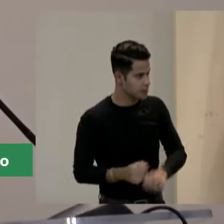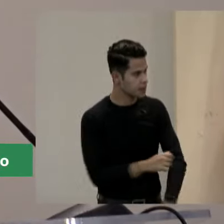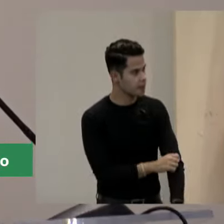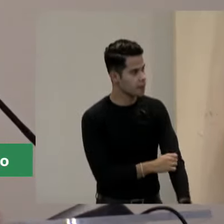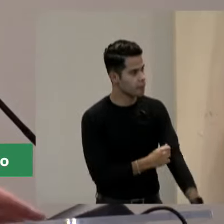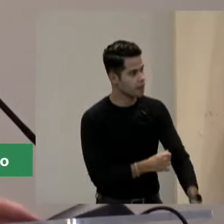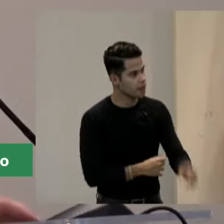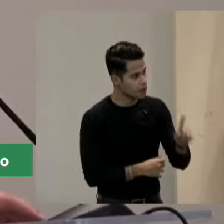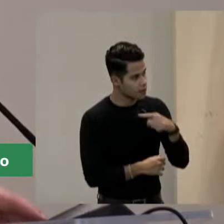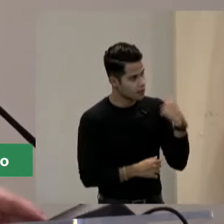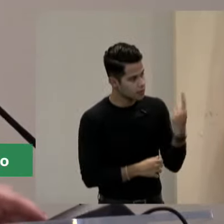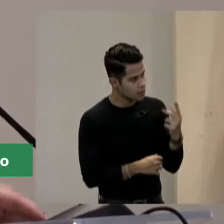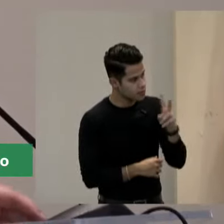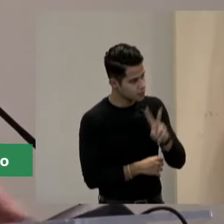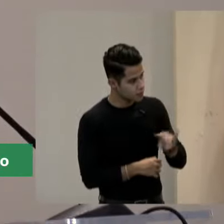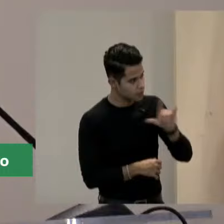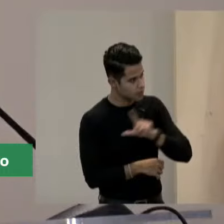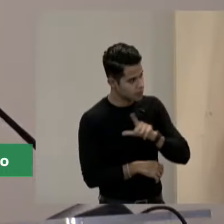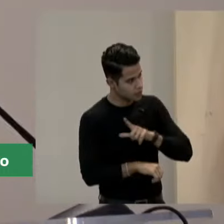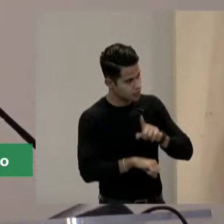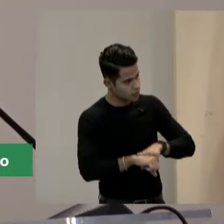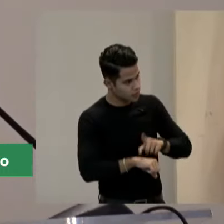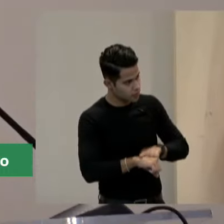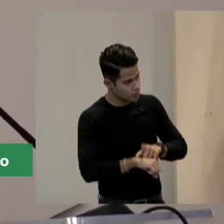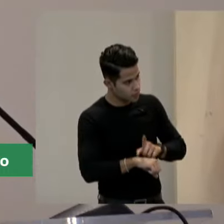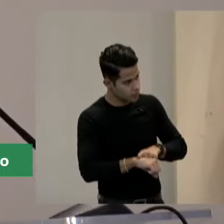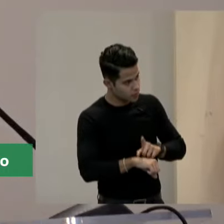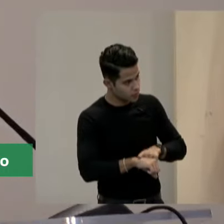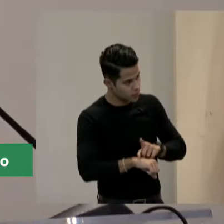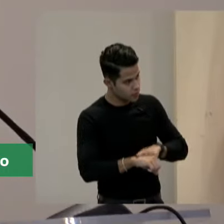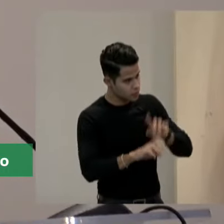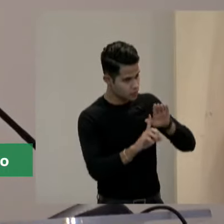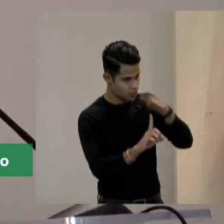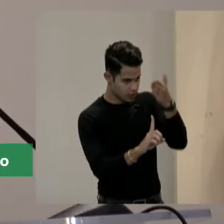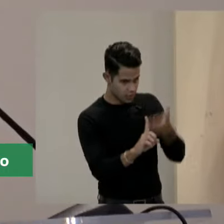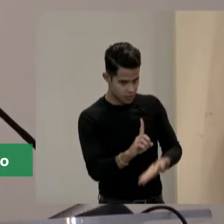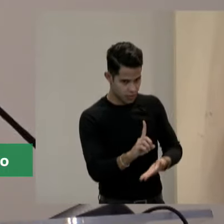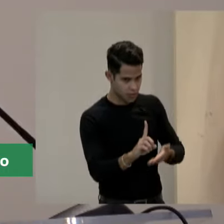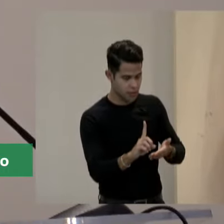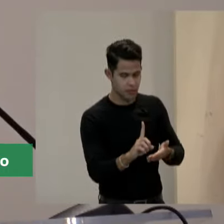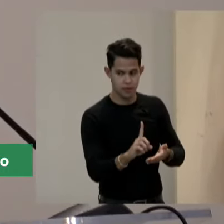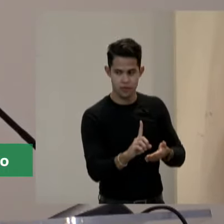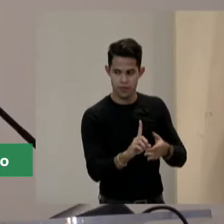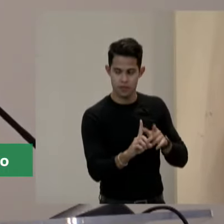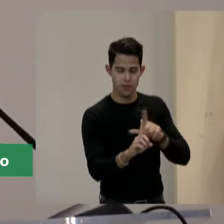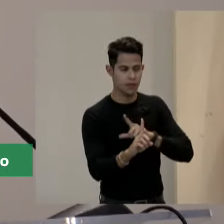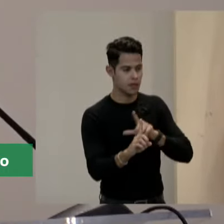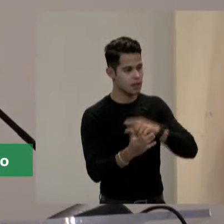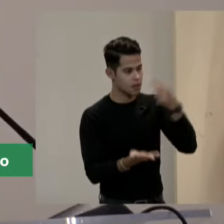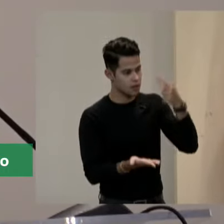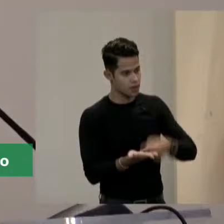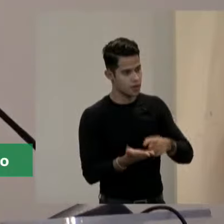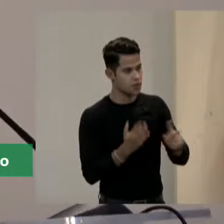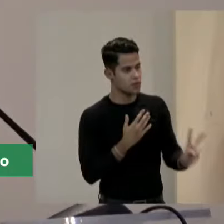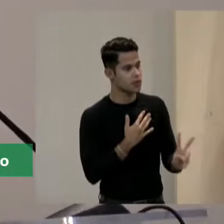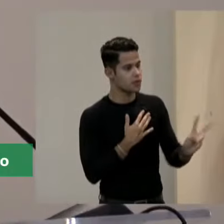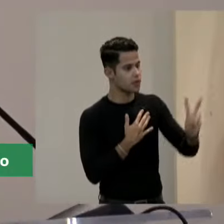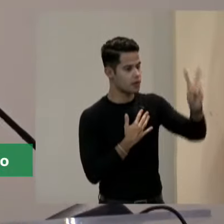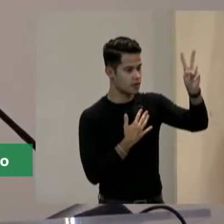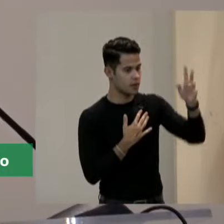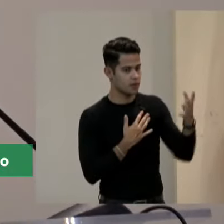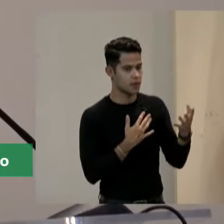gente vai ter um momento agora de uma pequena solenidade. A gente tem um comprometimento de valorização